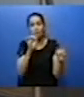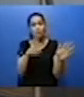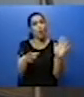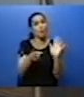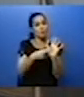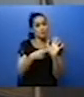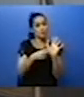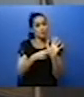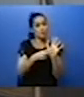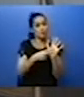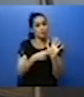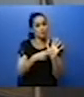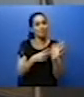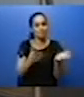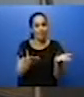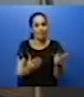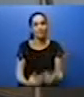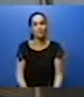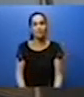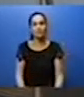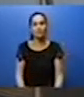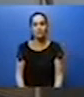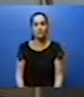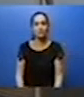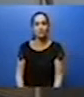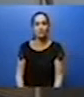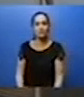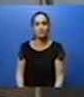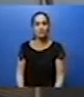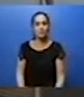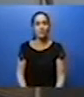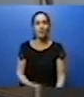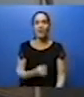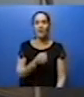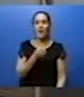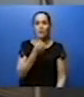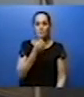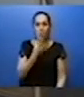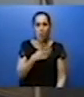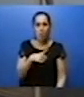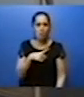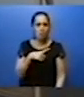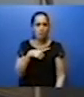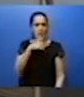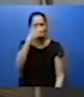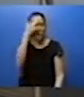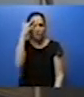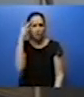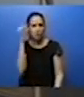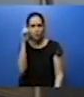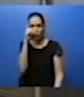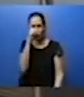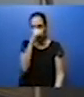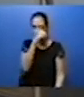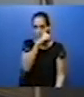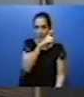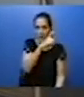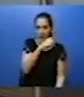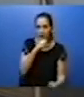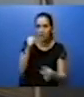eu não tenho espero em pó muita gente tem dificuldade para só gente